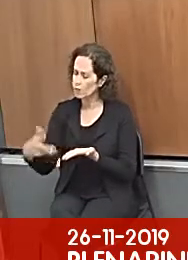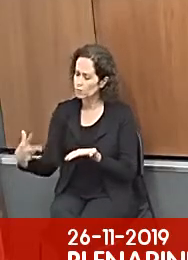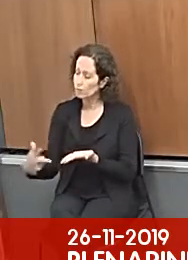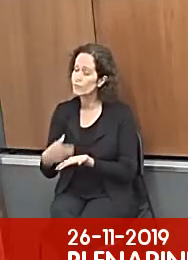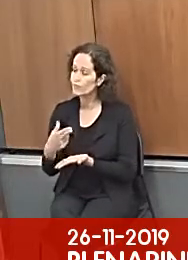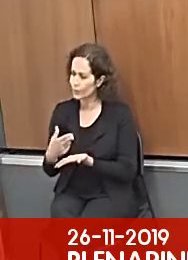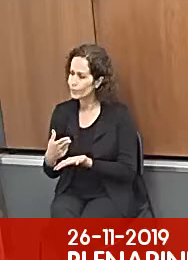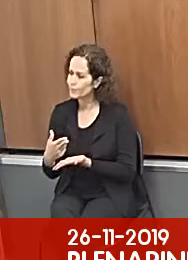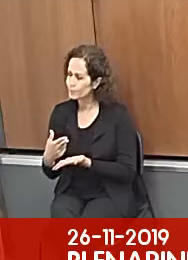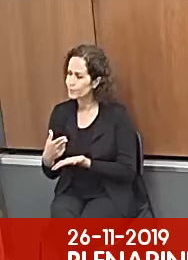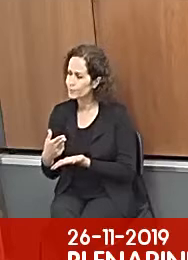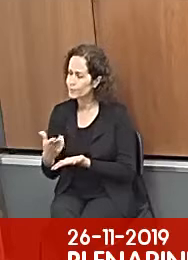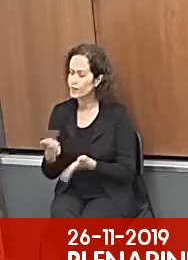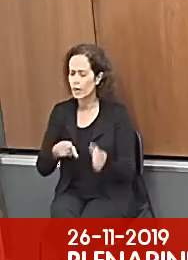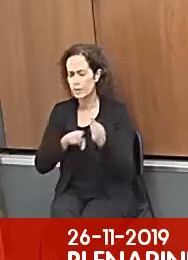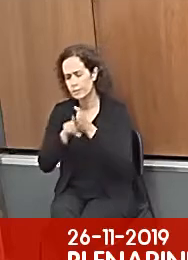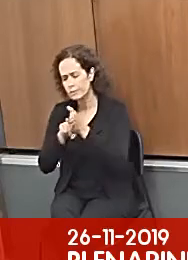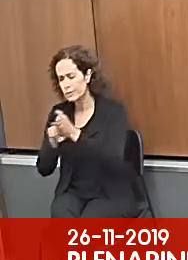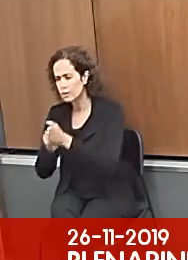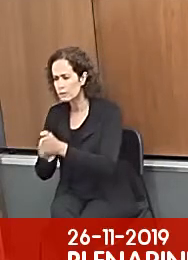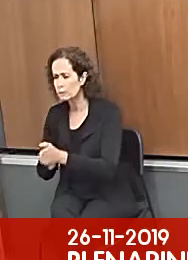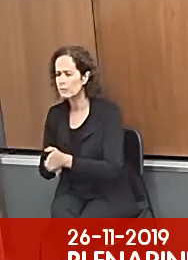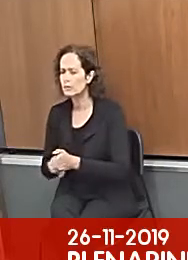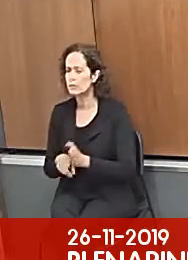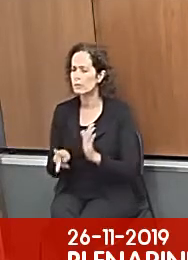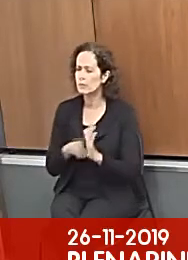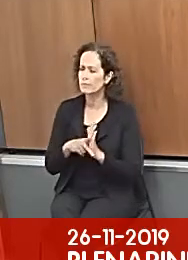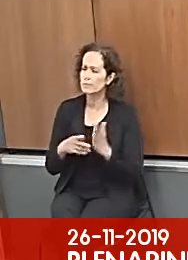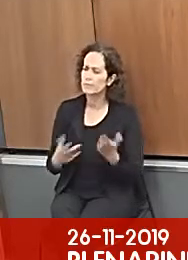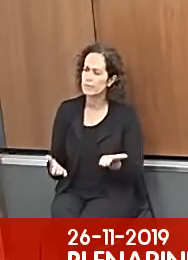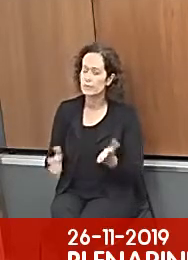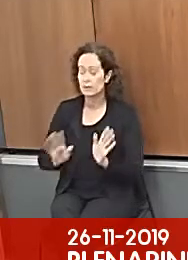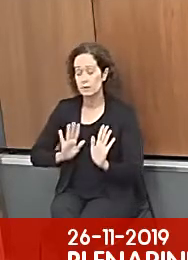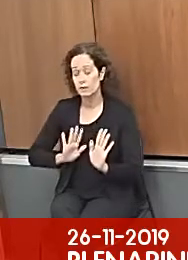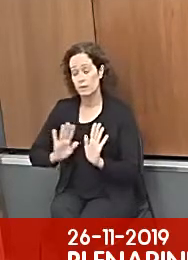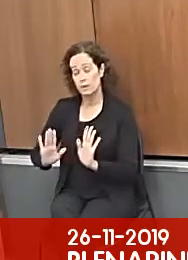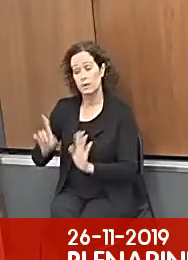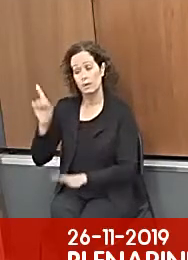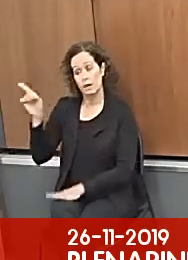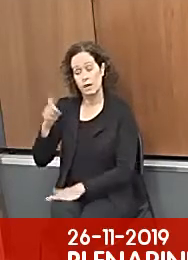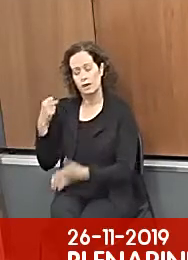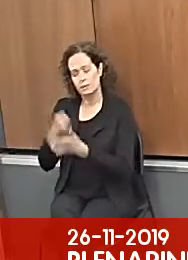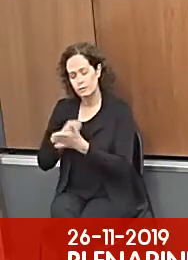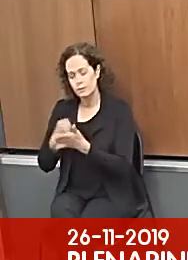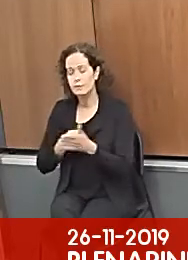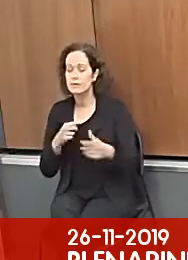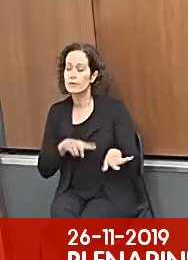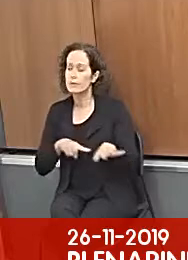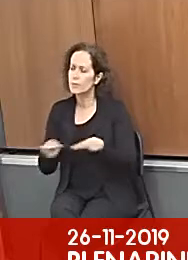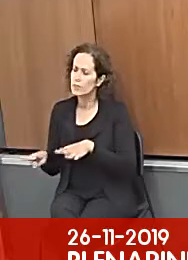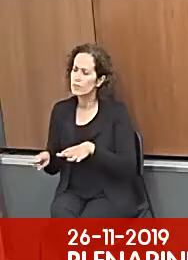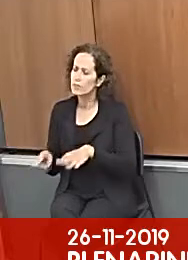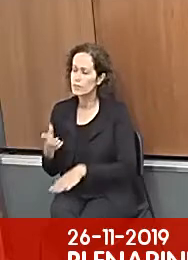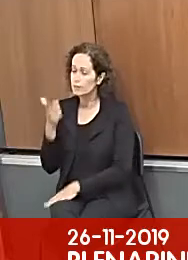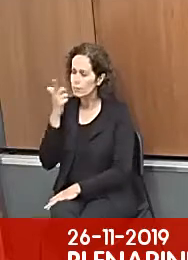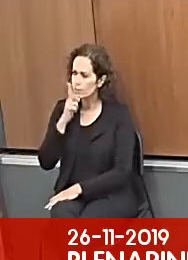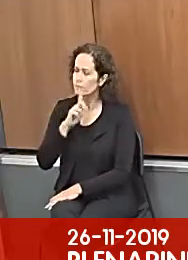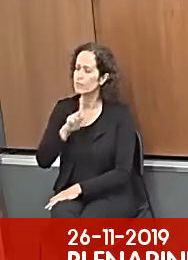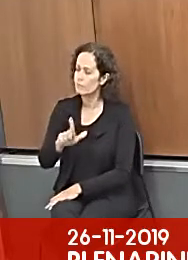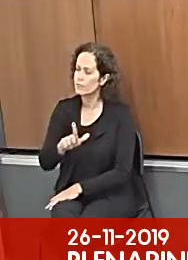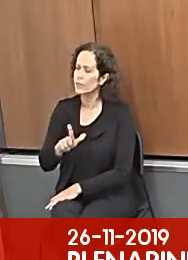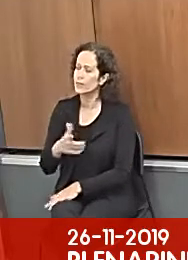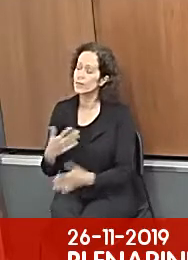para pesquisa. Bom, ele está lá. Ele está lá lutando essa semana para ver se consegue derrubar o